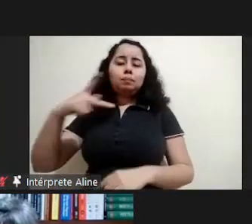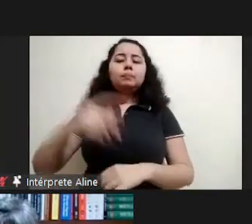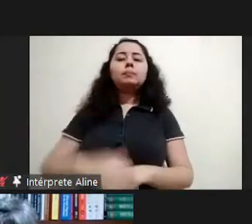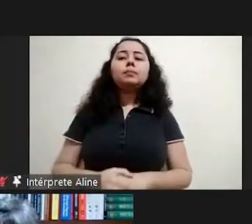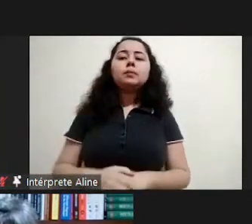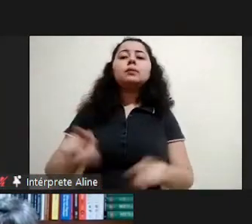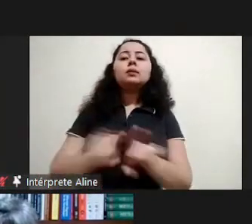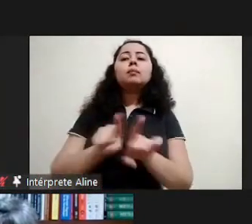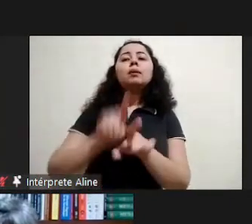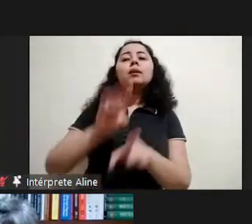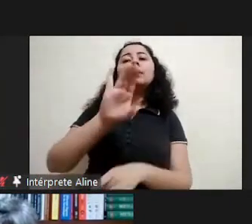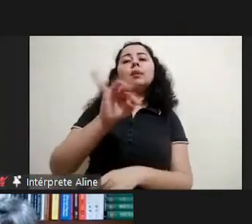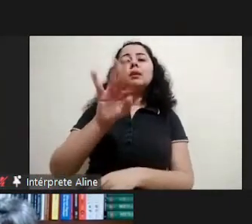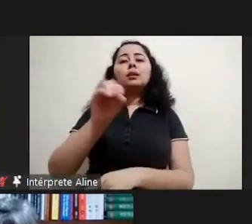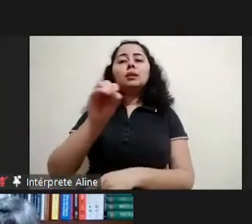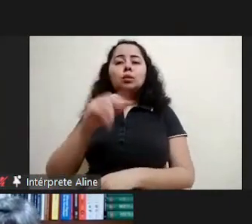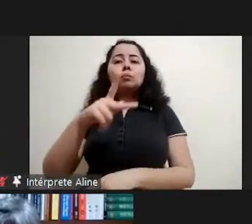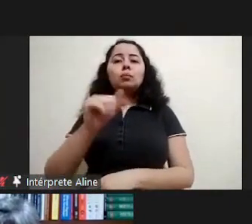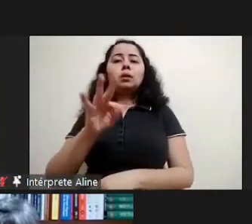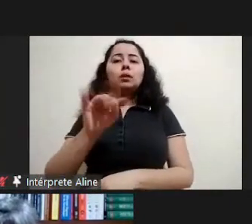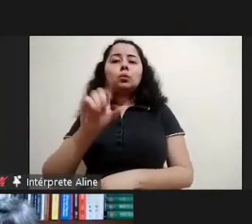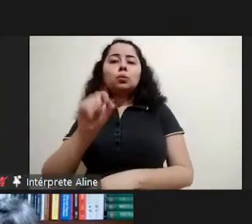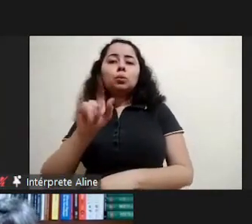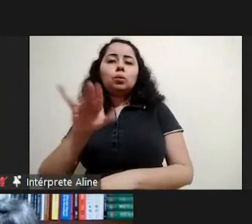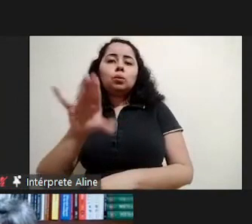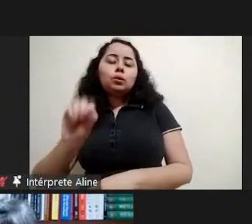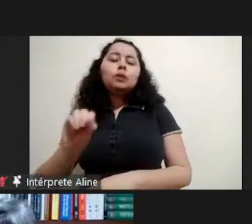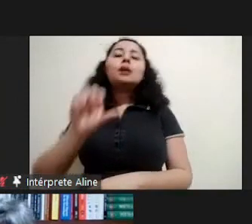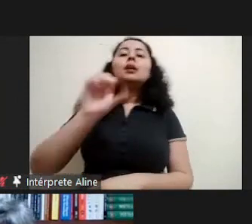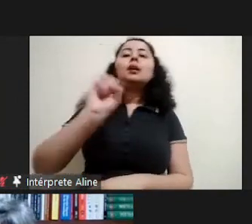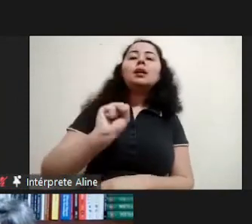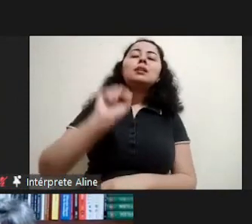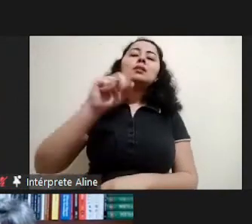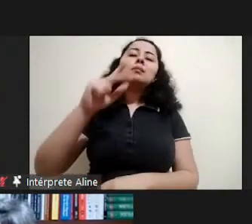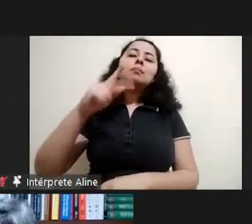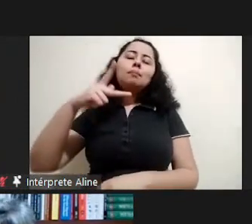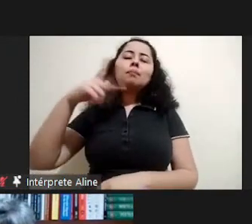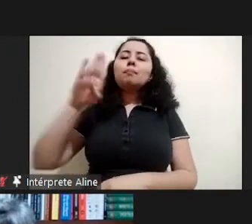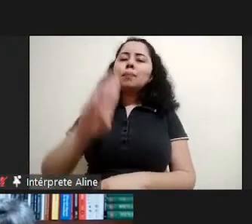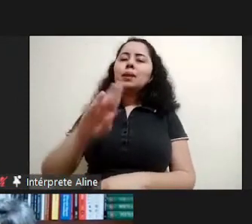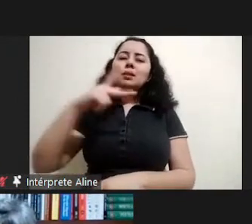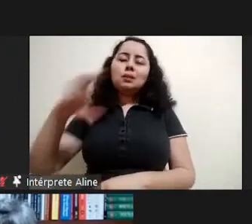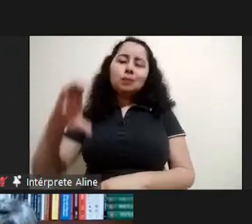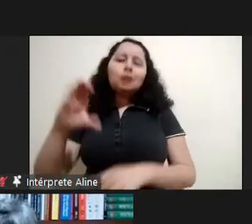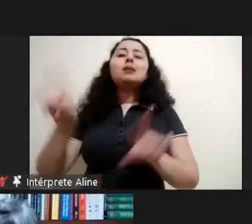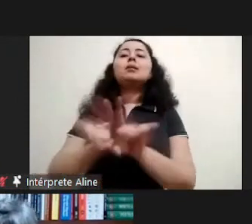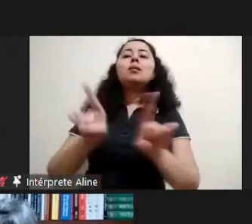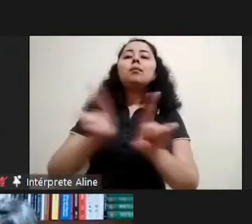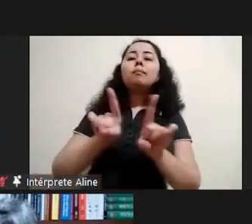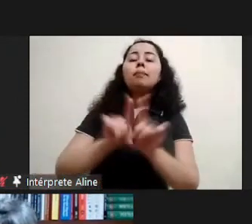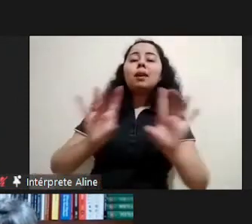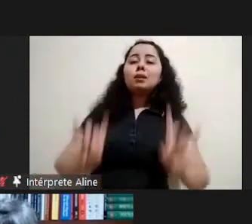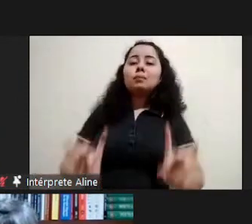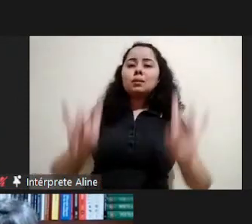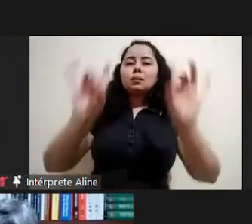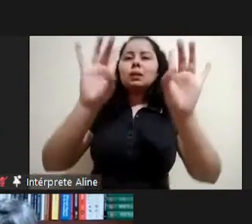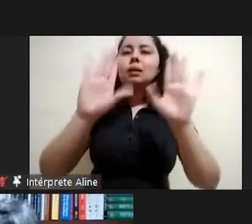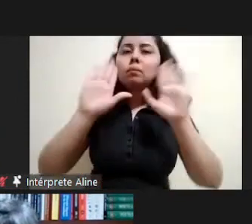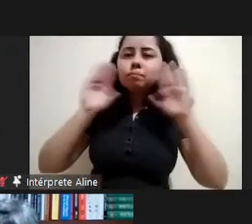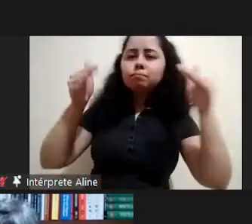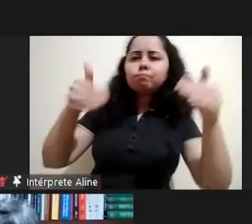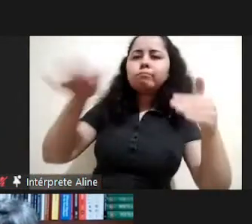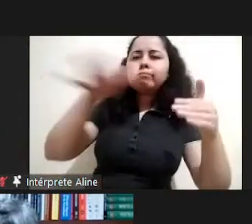Citopatologia pela SBC. É especialista em Gestão da Atenção da Saúde pela Fundação Dom Cabral, do